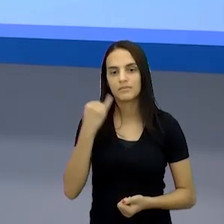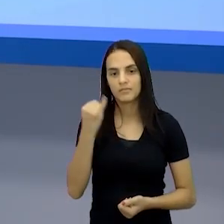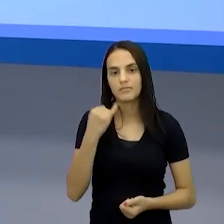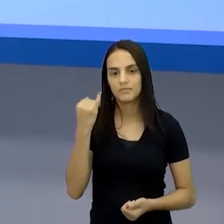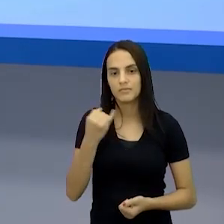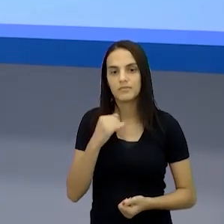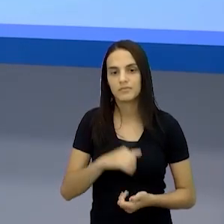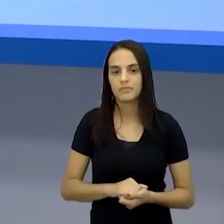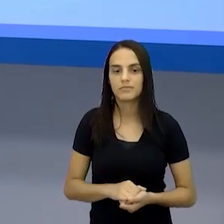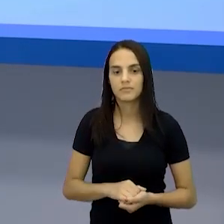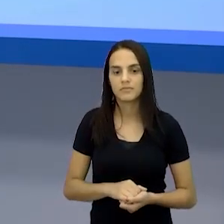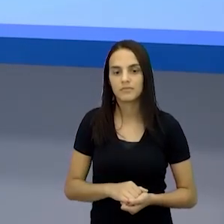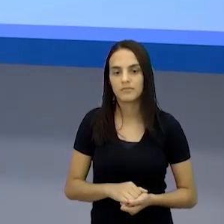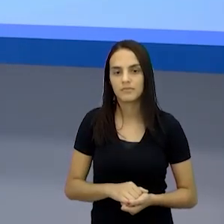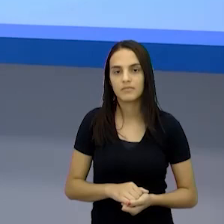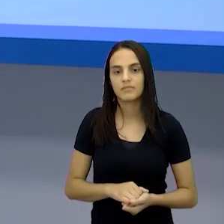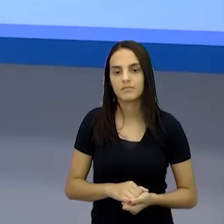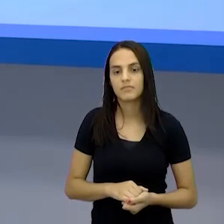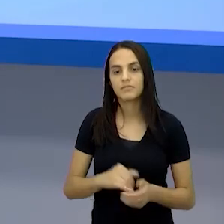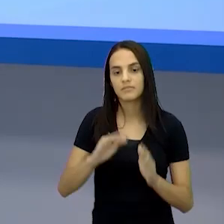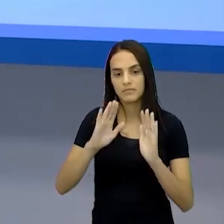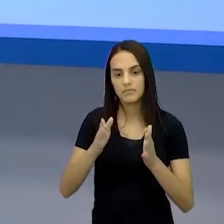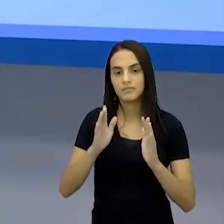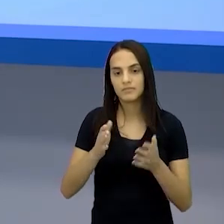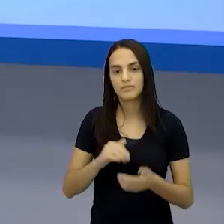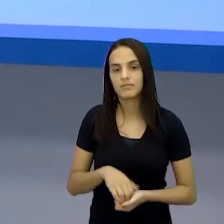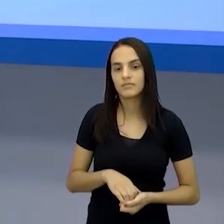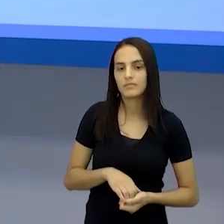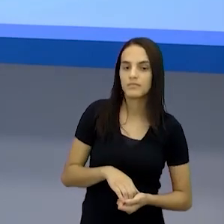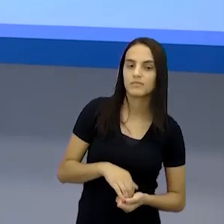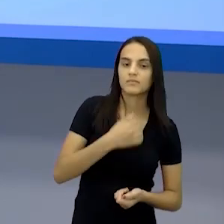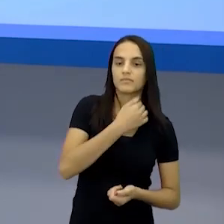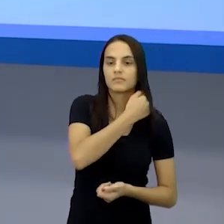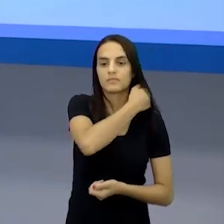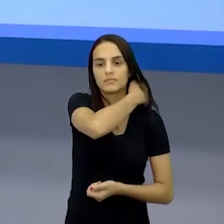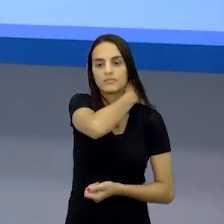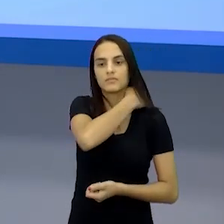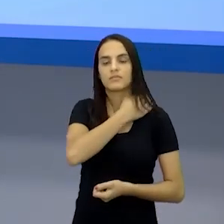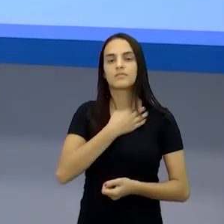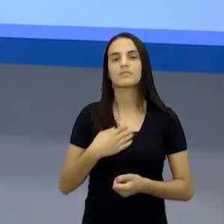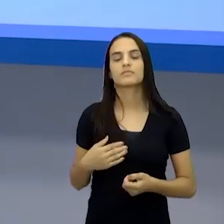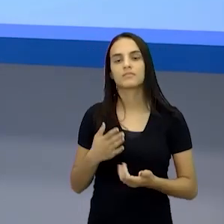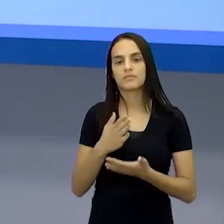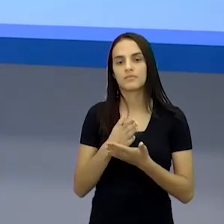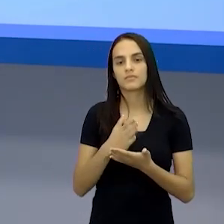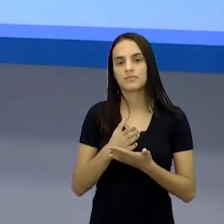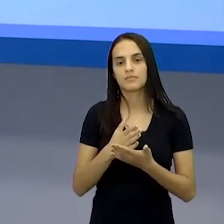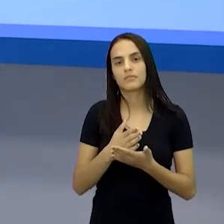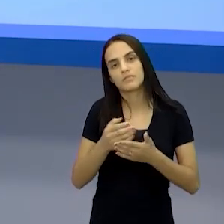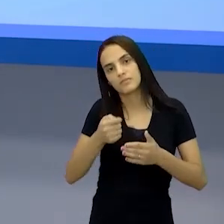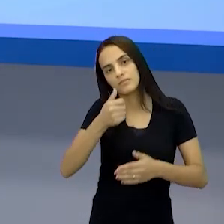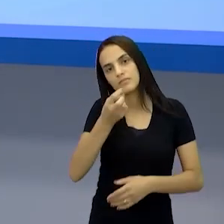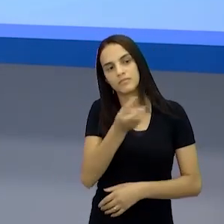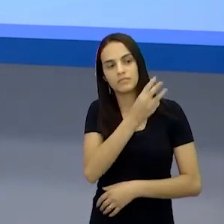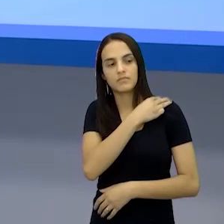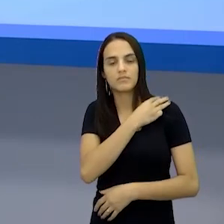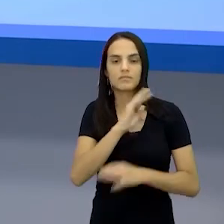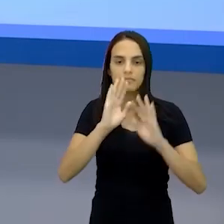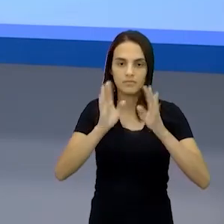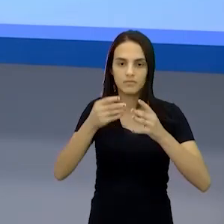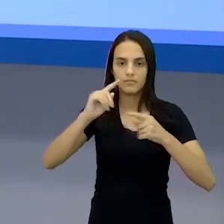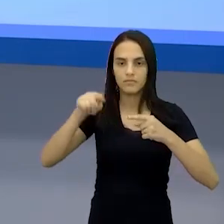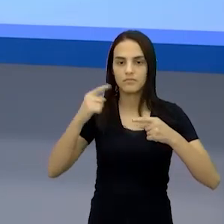importante retratar isso. Vocês estão indo já, né, para no meio do ensino médio, indo para a 3ª série, já